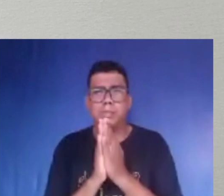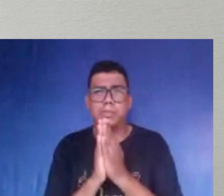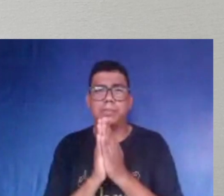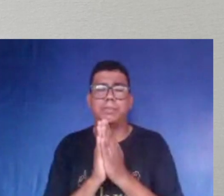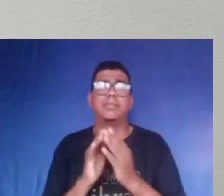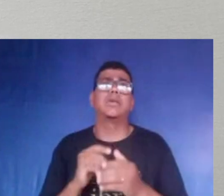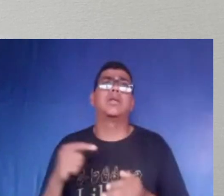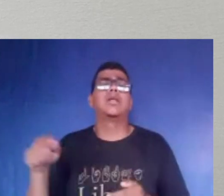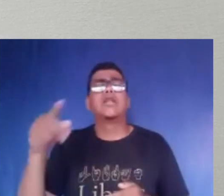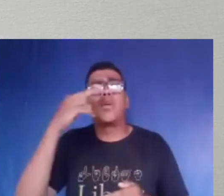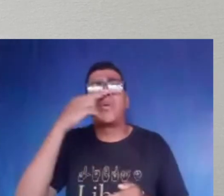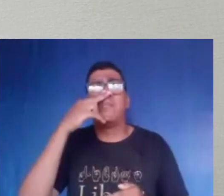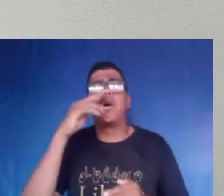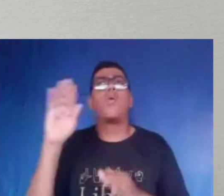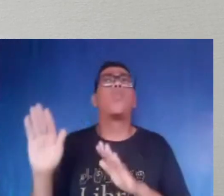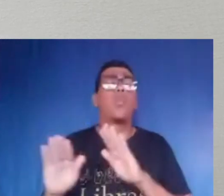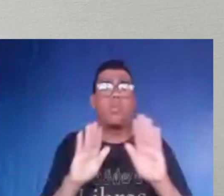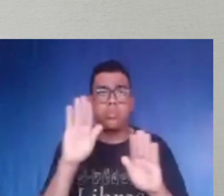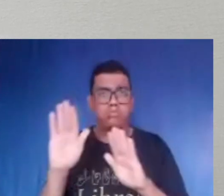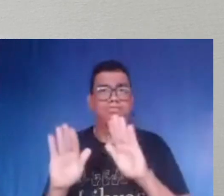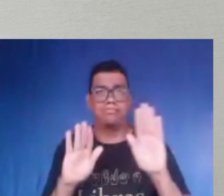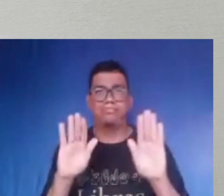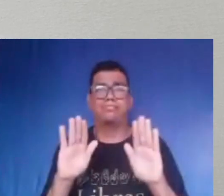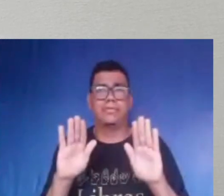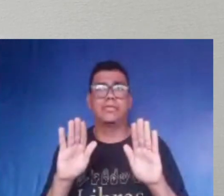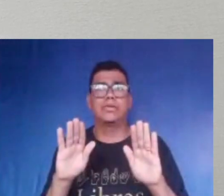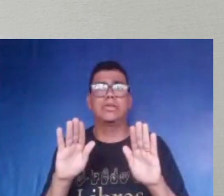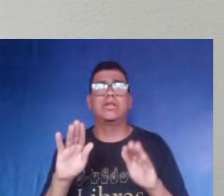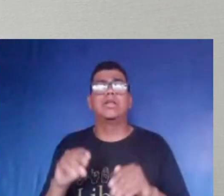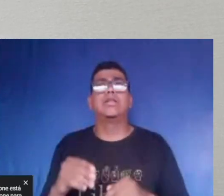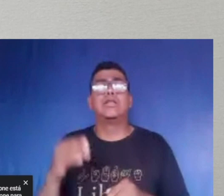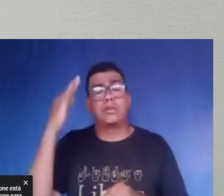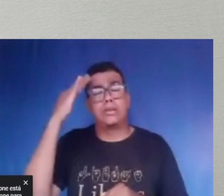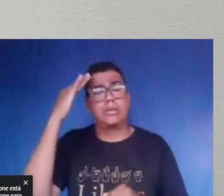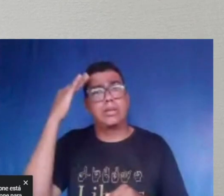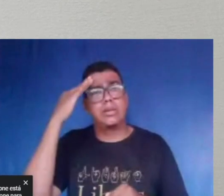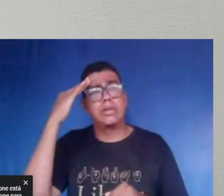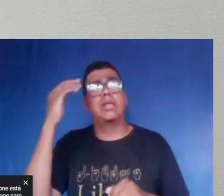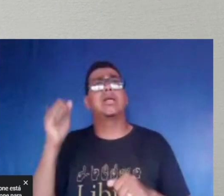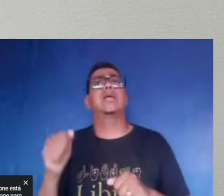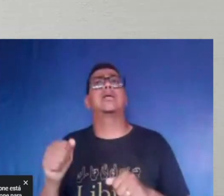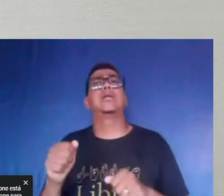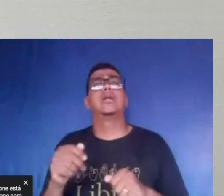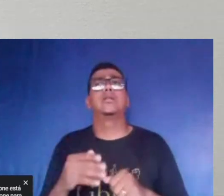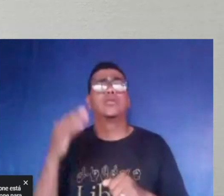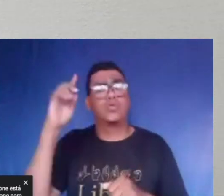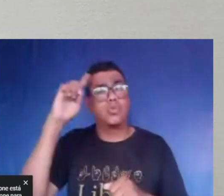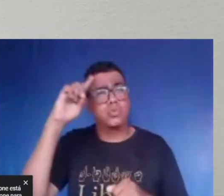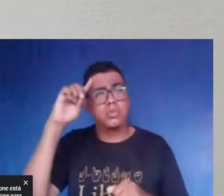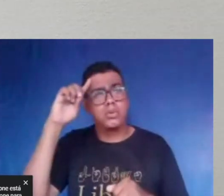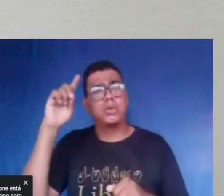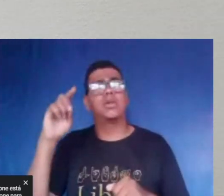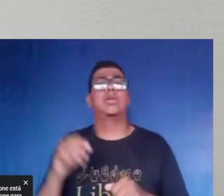momento, é que os amados se cuidem, que os amados respeitem as medidas de proteção, que os amados façam todo o